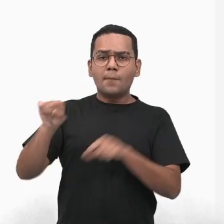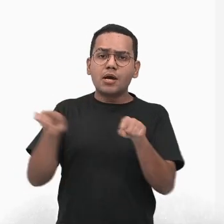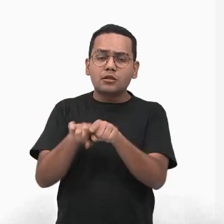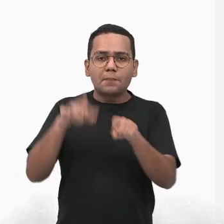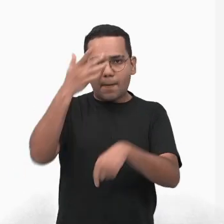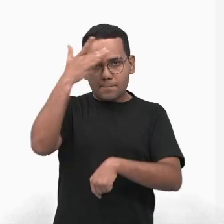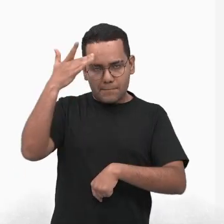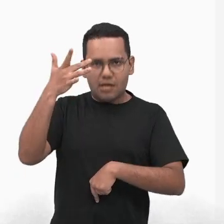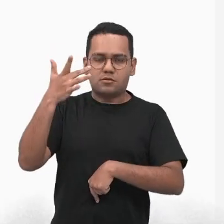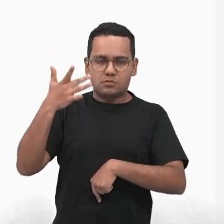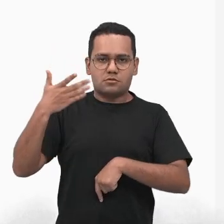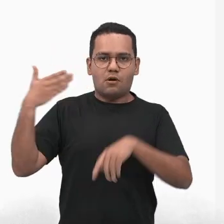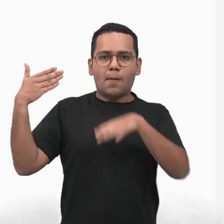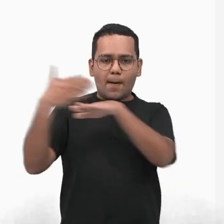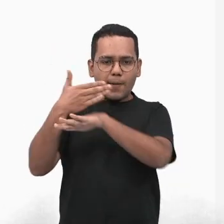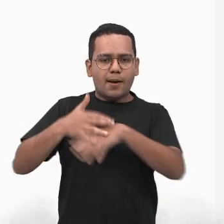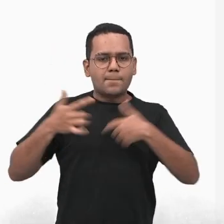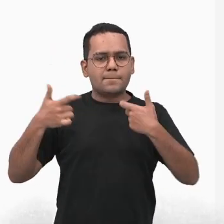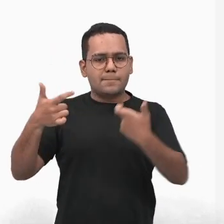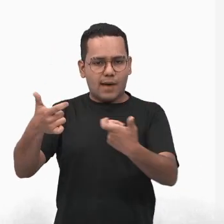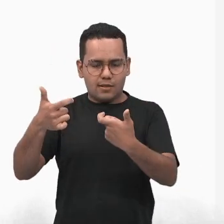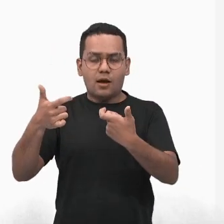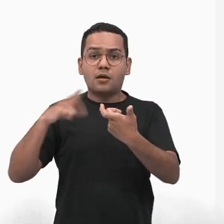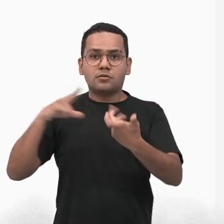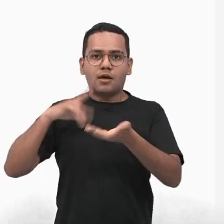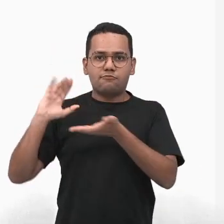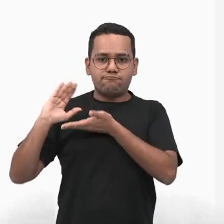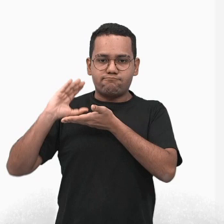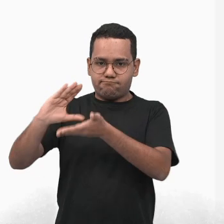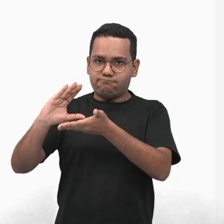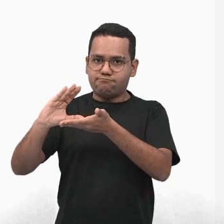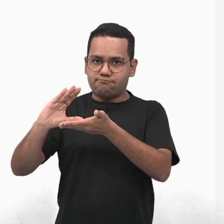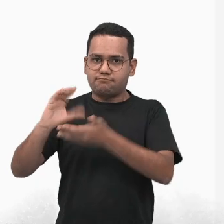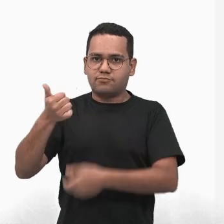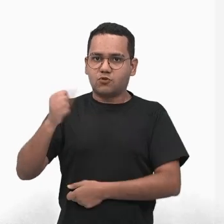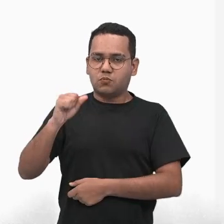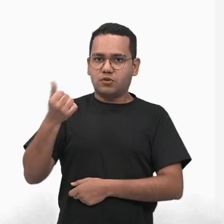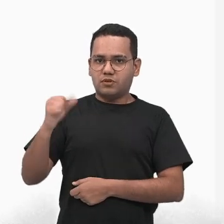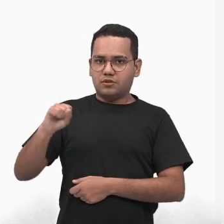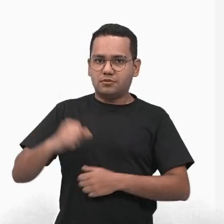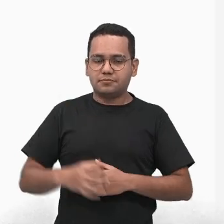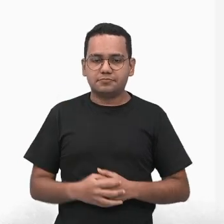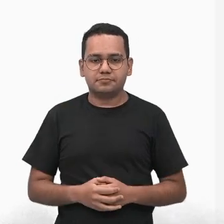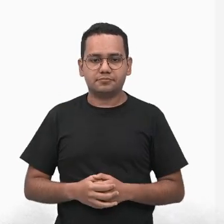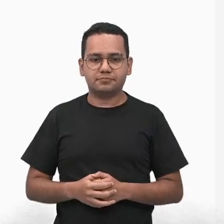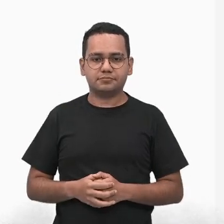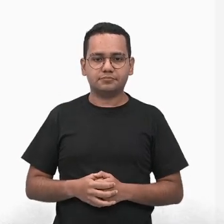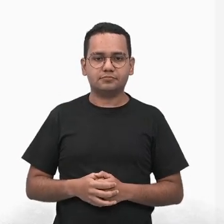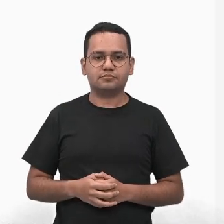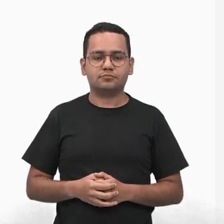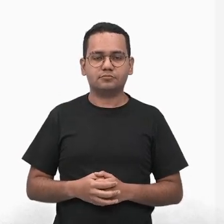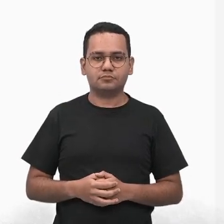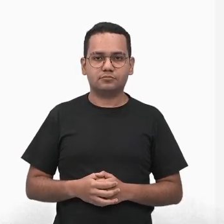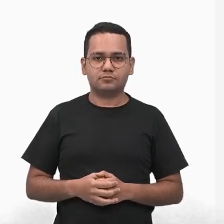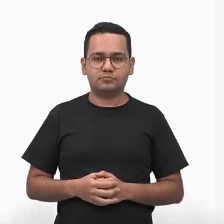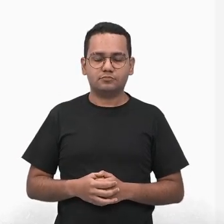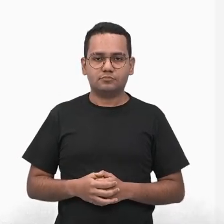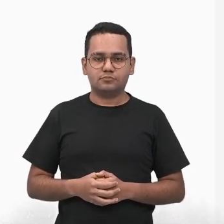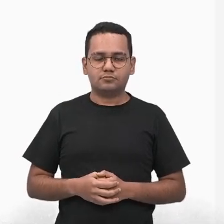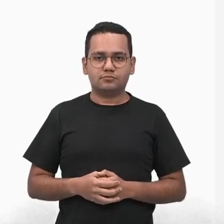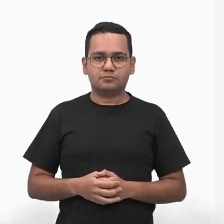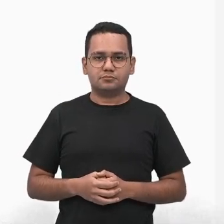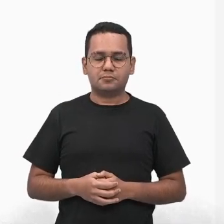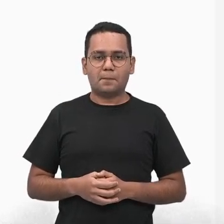1918. Portanto, vocês estão vendo aí, galera, que a partir de 17, os estadunidenses já